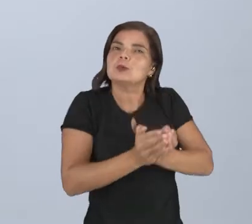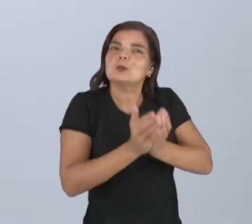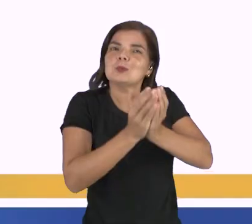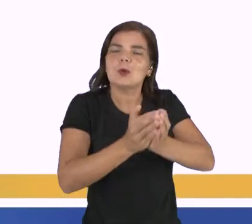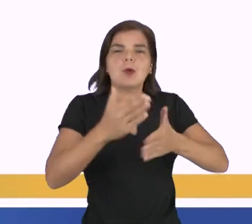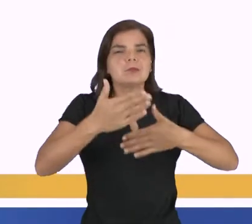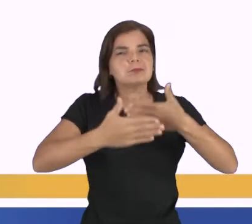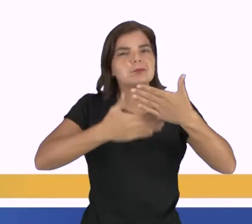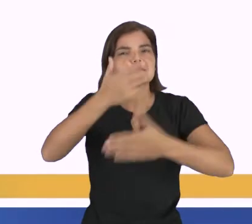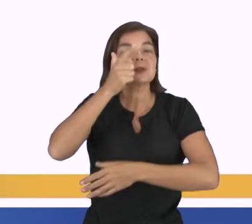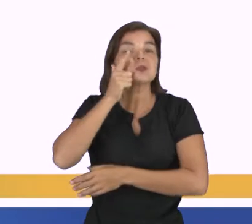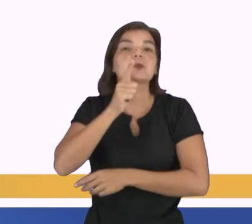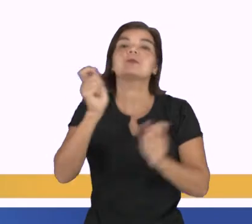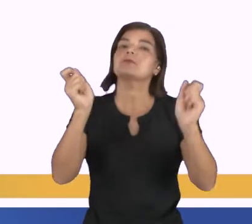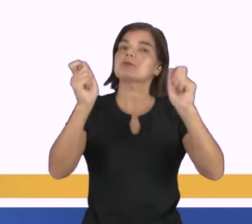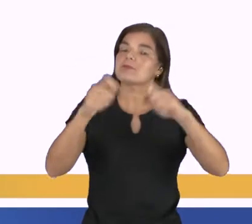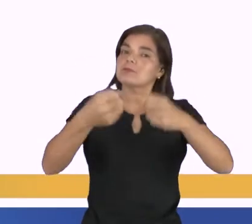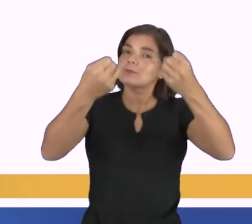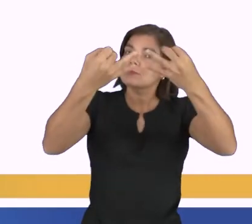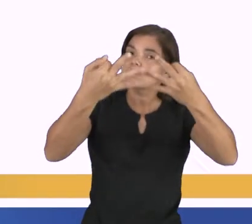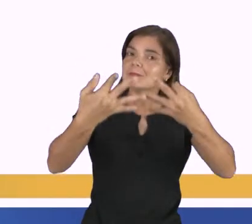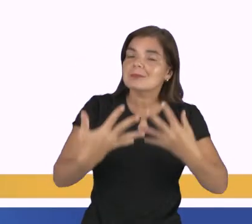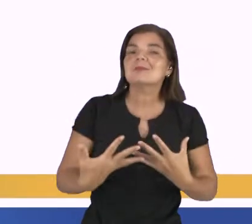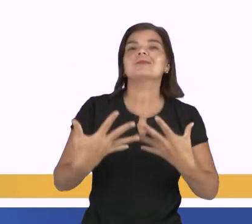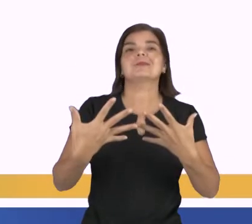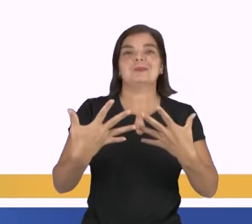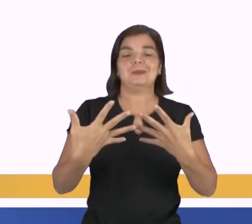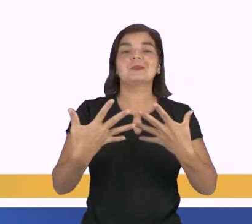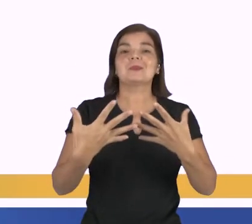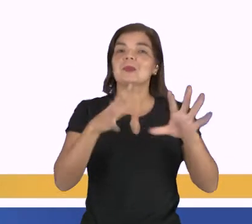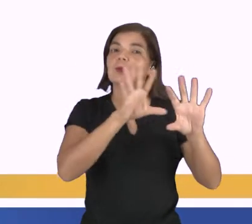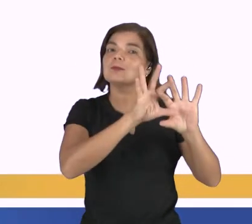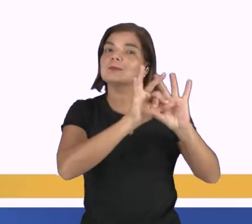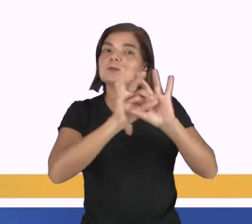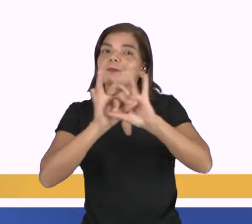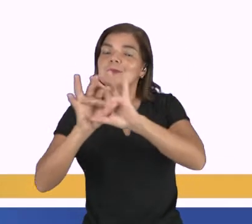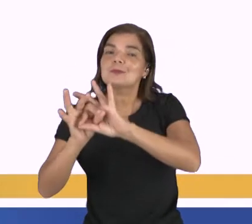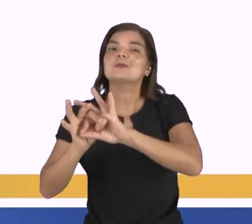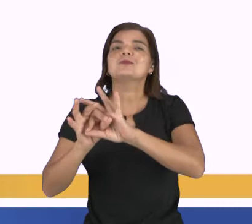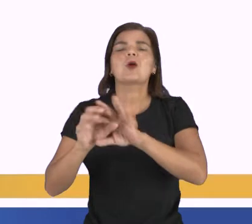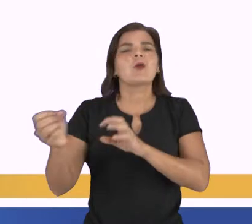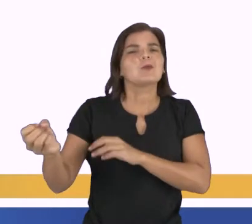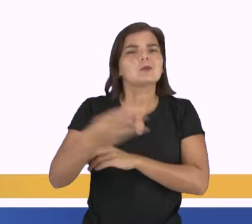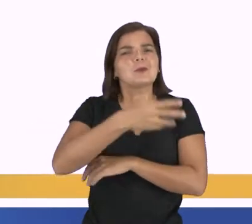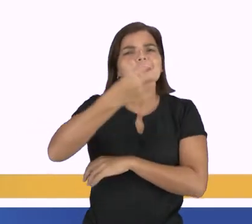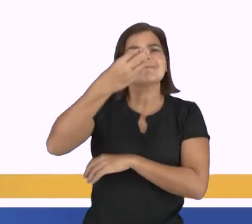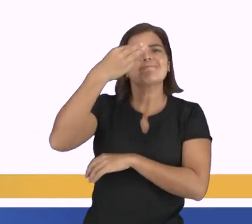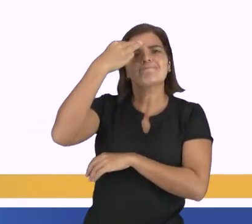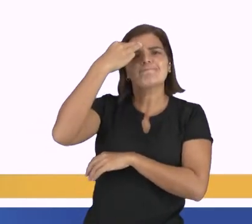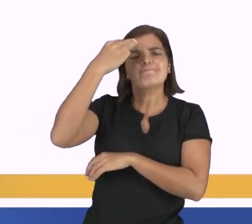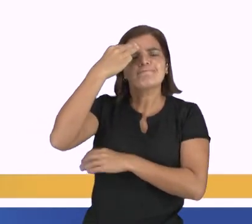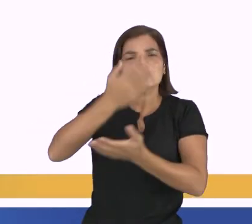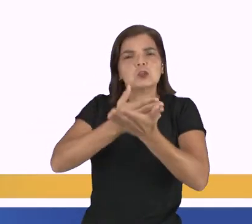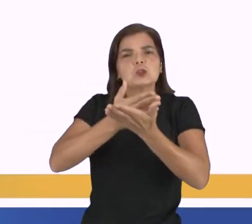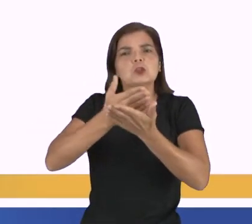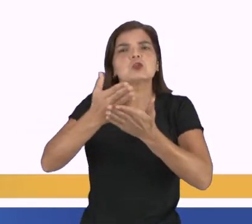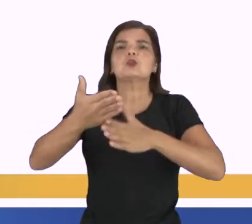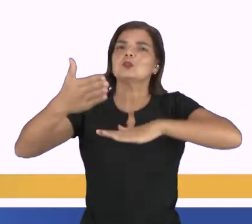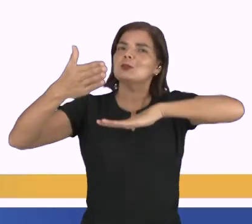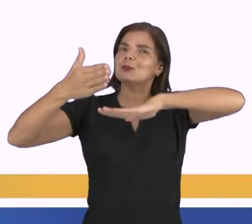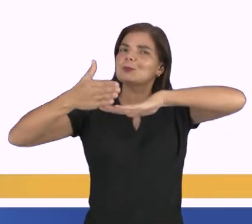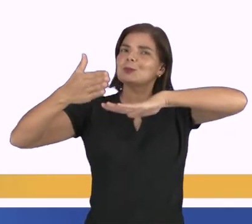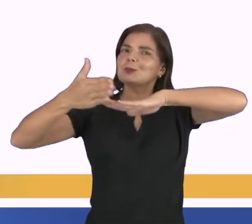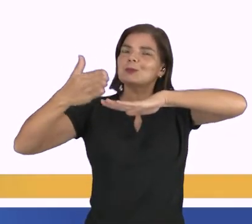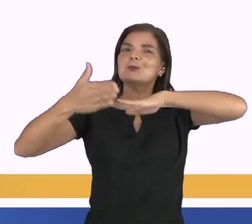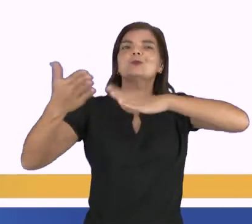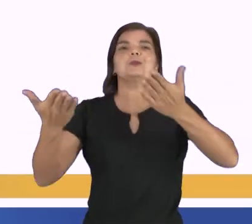e esse processo de conquista podem ser explicados dentro desse contexto, da nova mentalidade, do início da Idade Moderna,